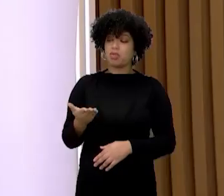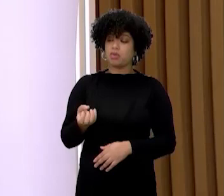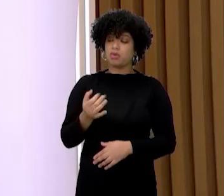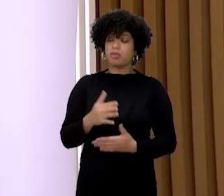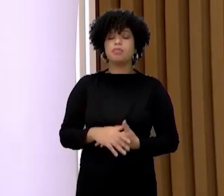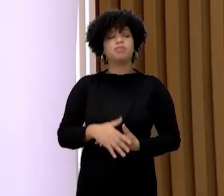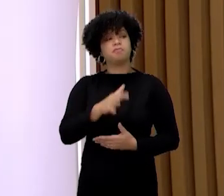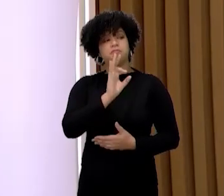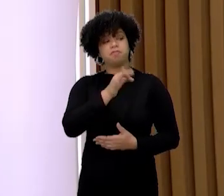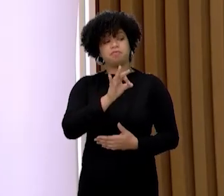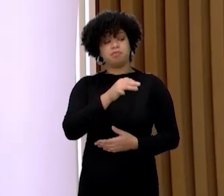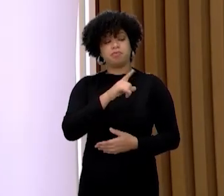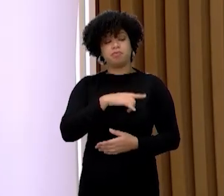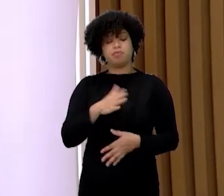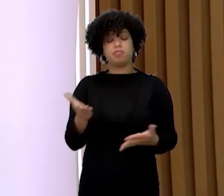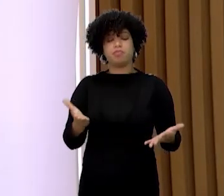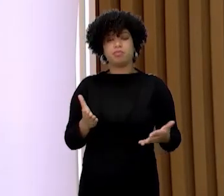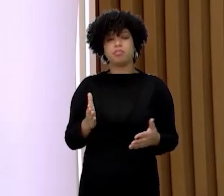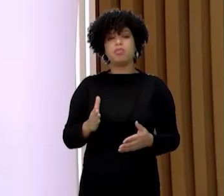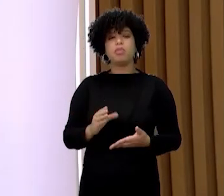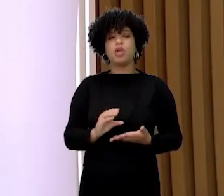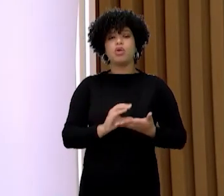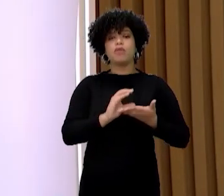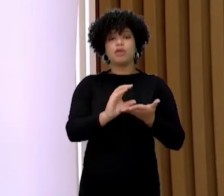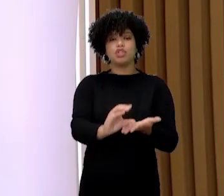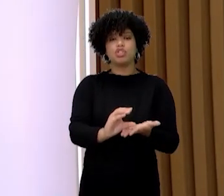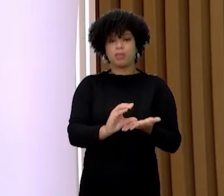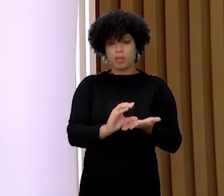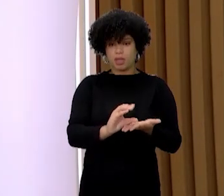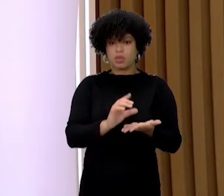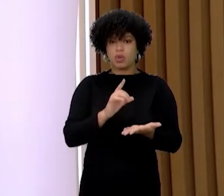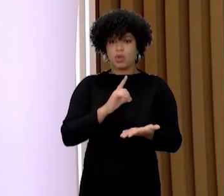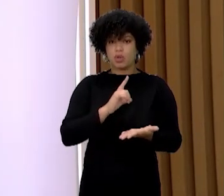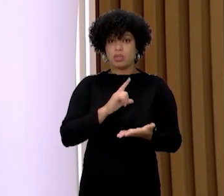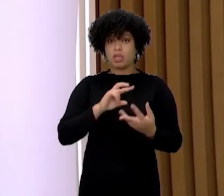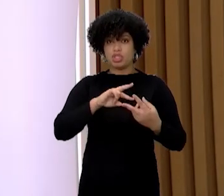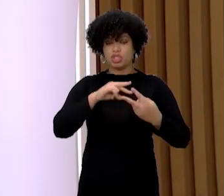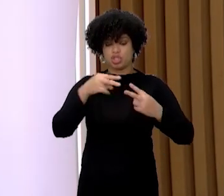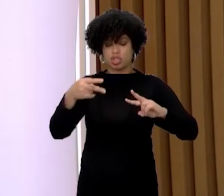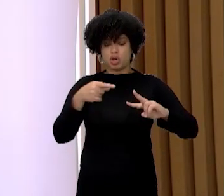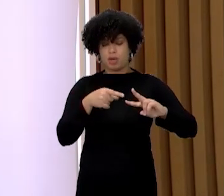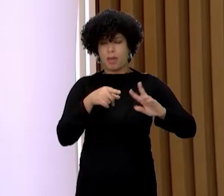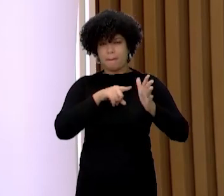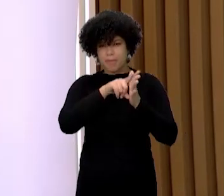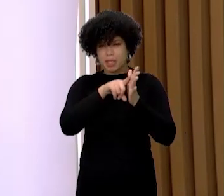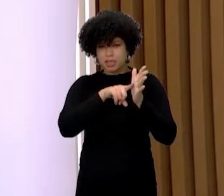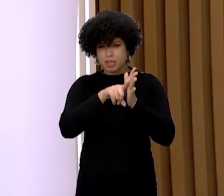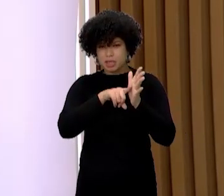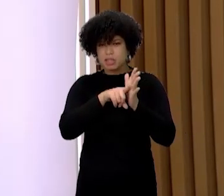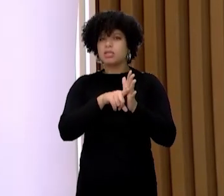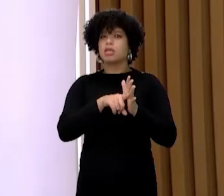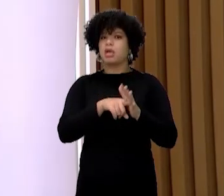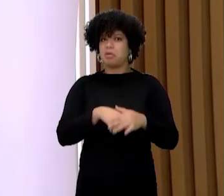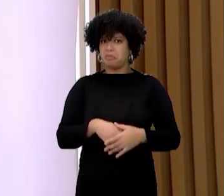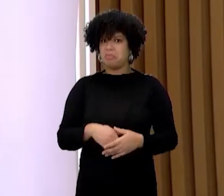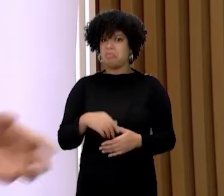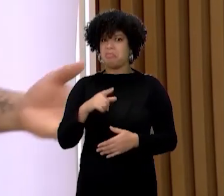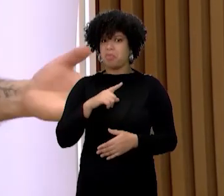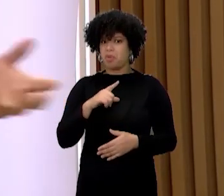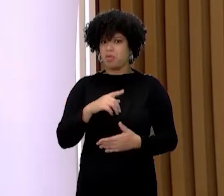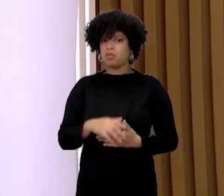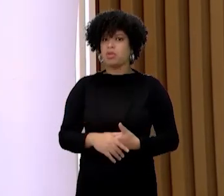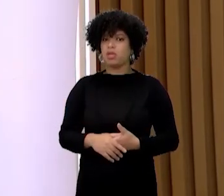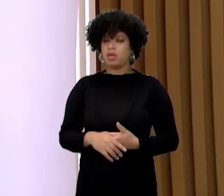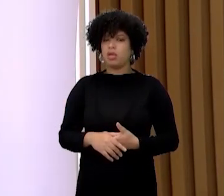está tendo um investimento enorme, né? Teve o sequenciamento, o genoma, né? Do genoma Isso humano, mesmo. Né? Um projeto aí gigantesco que sequenciou